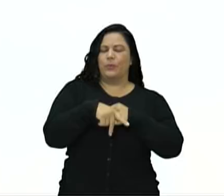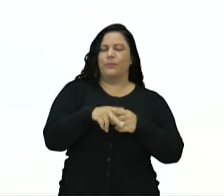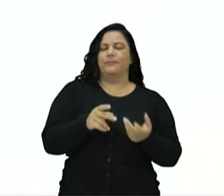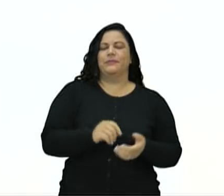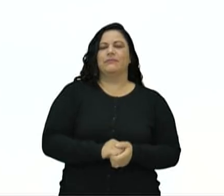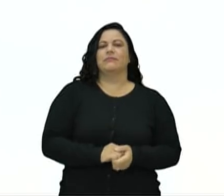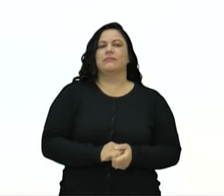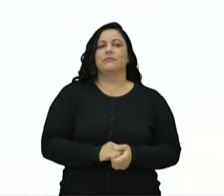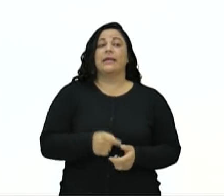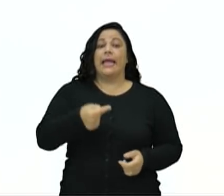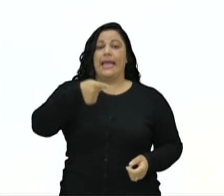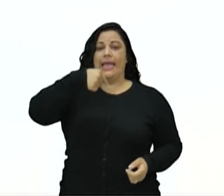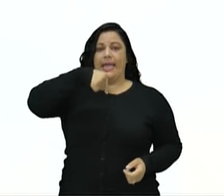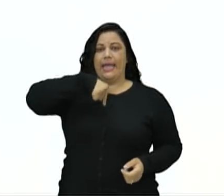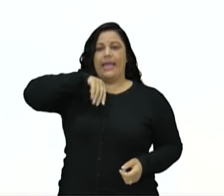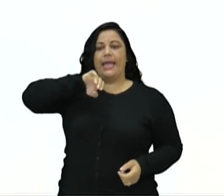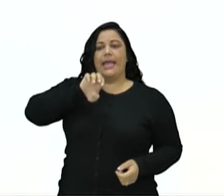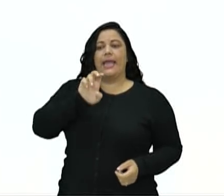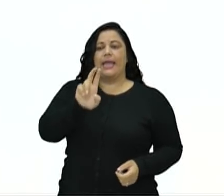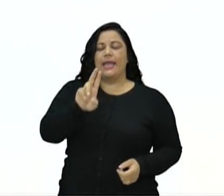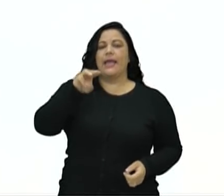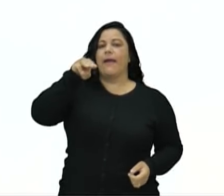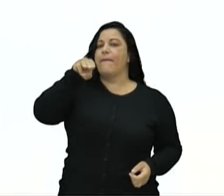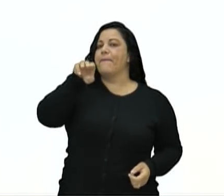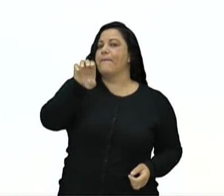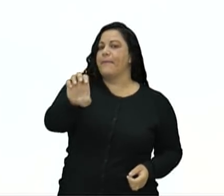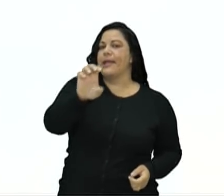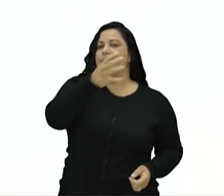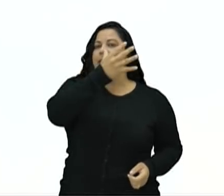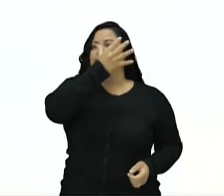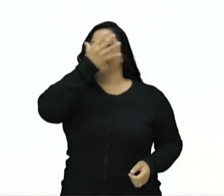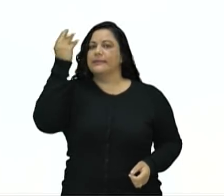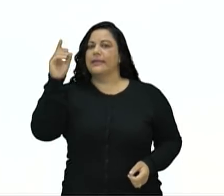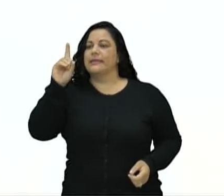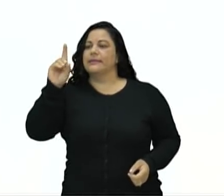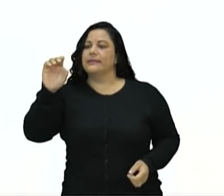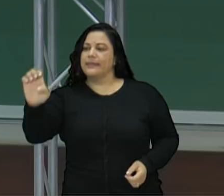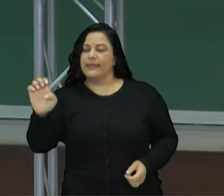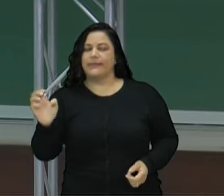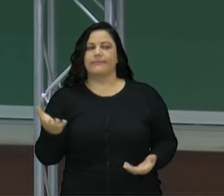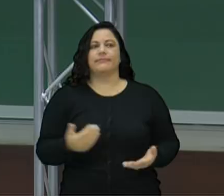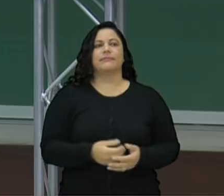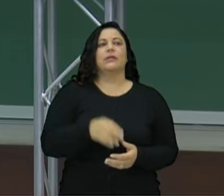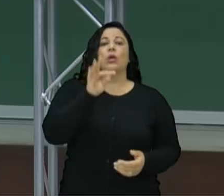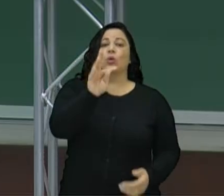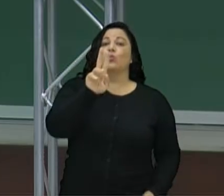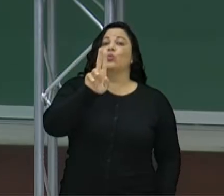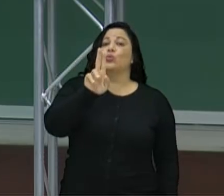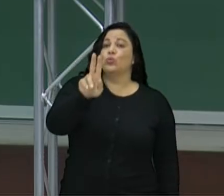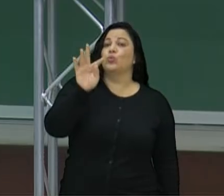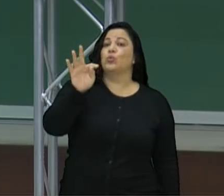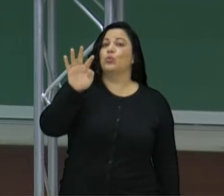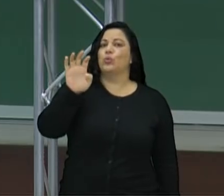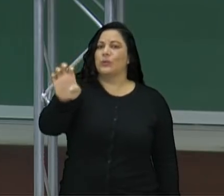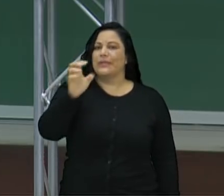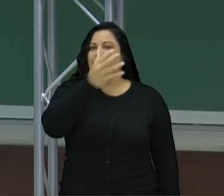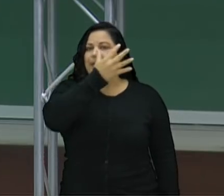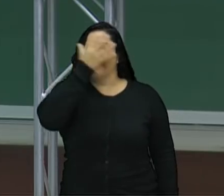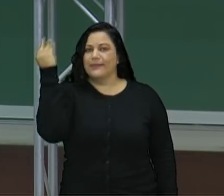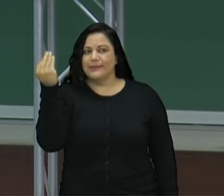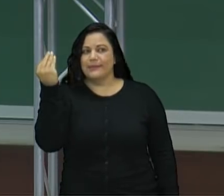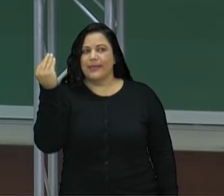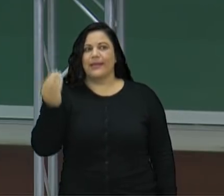Eu me esqueço de algo. Tu te esqueces de alguma coisa,